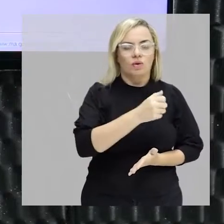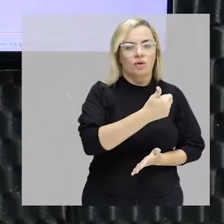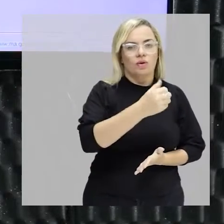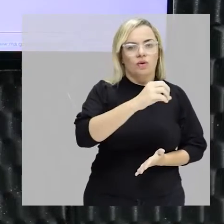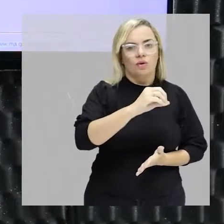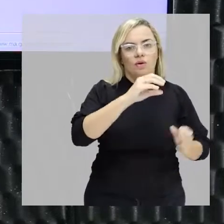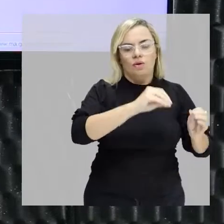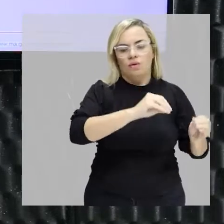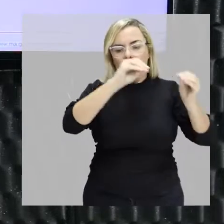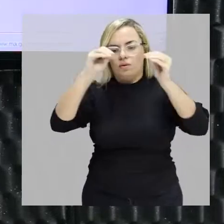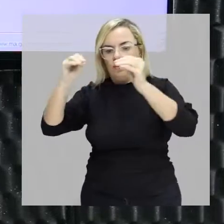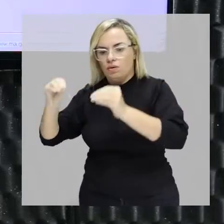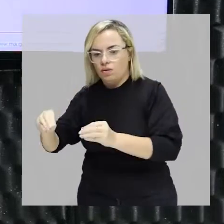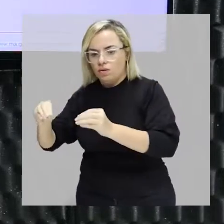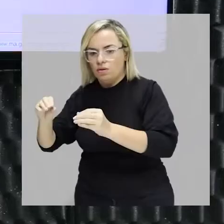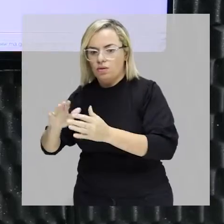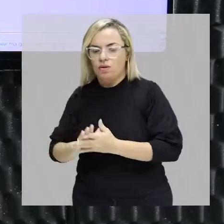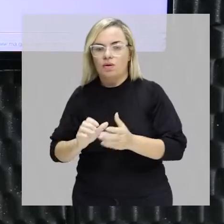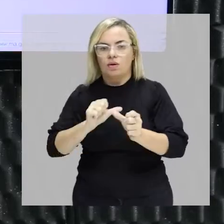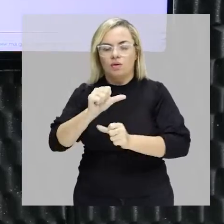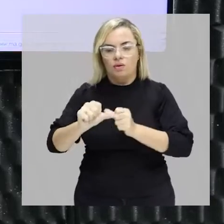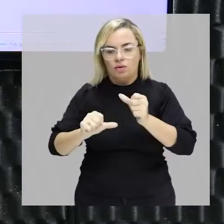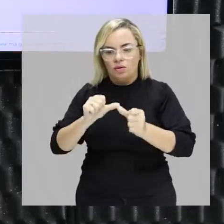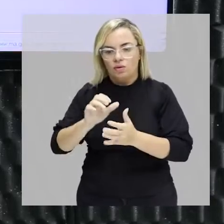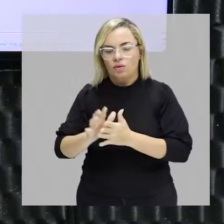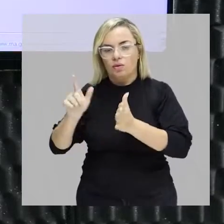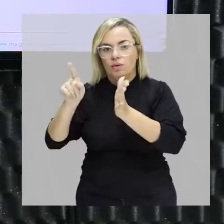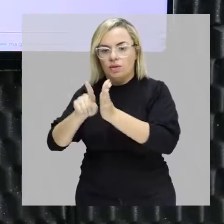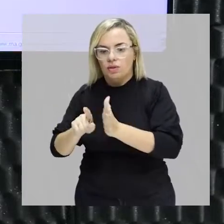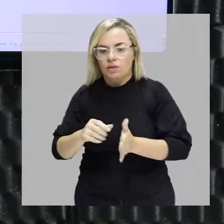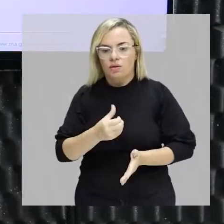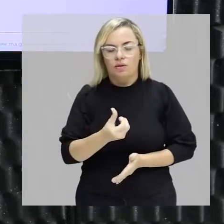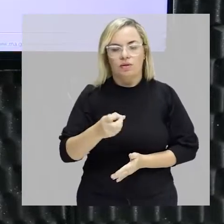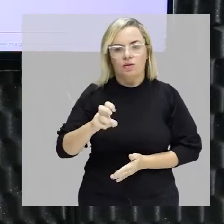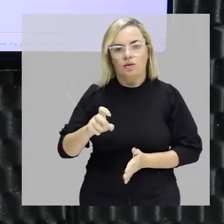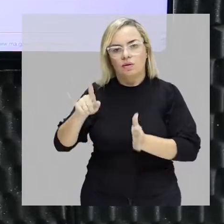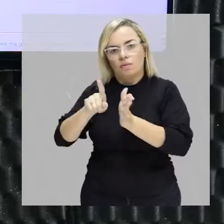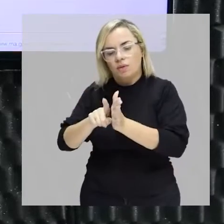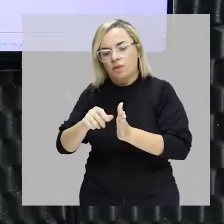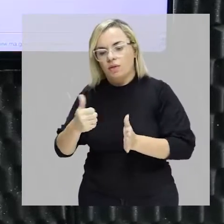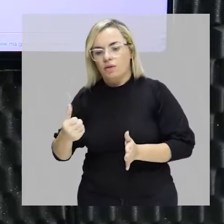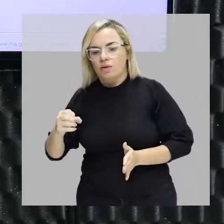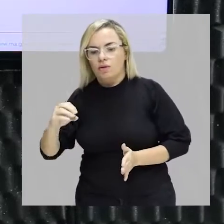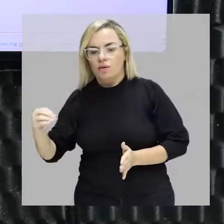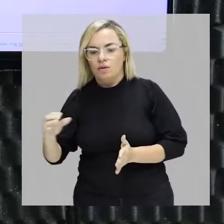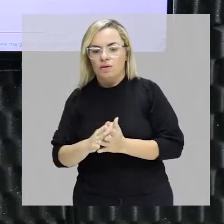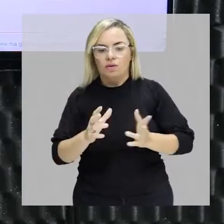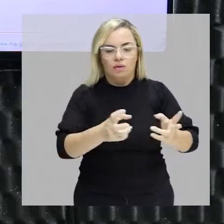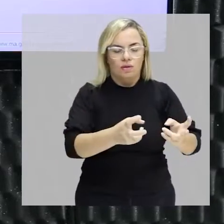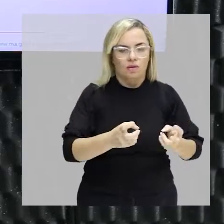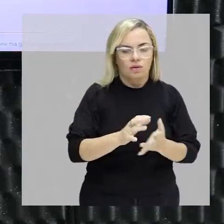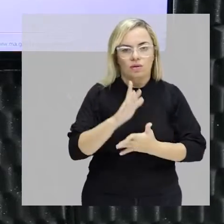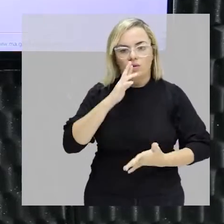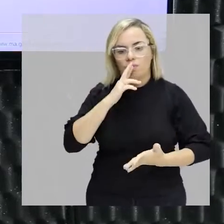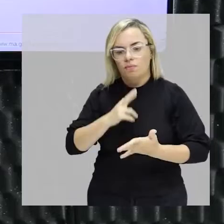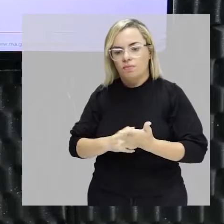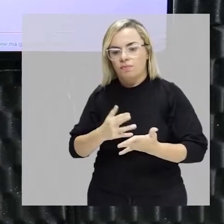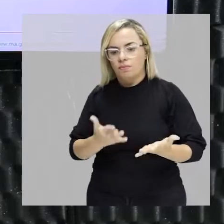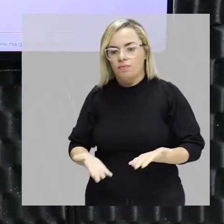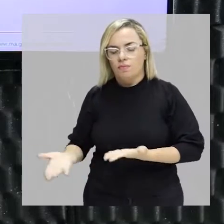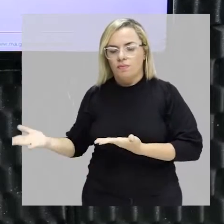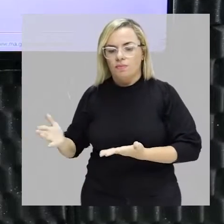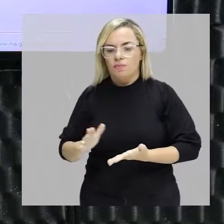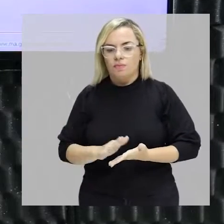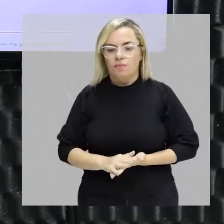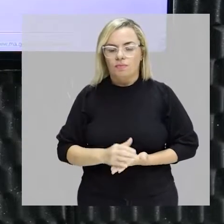membro. Mudou de membro, mudou de sinal. Então, eu tenho 65 menos 180. Perceba que o resultado aqui, ó,